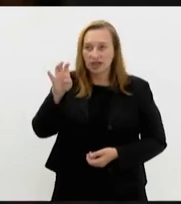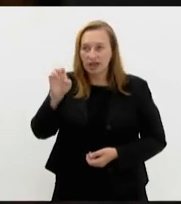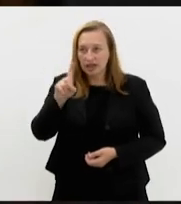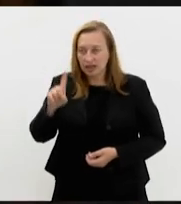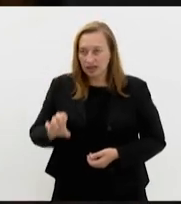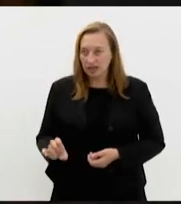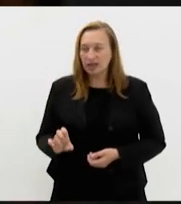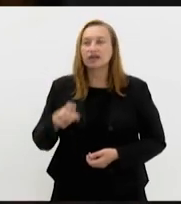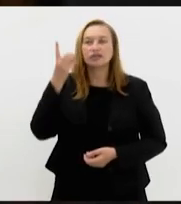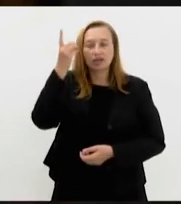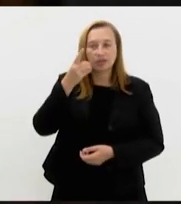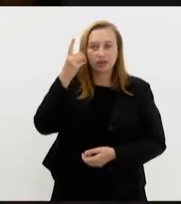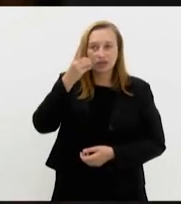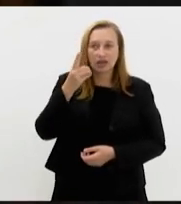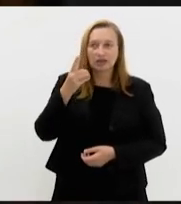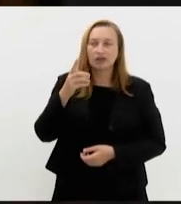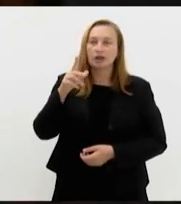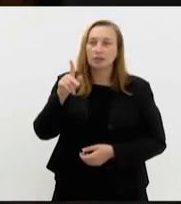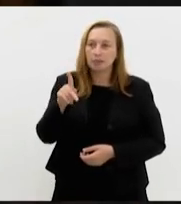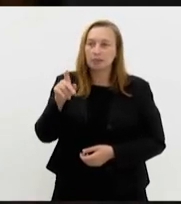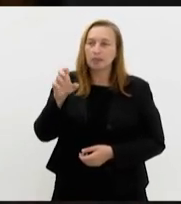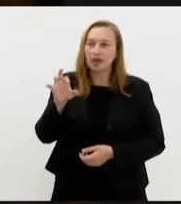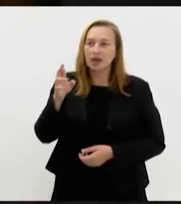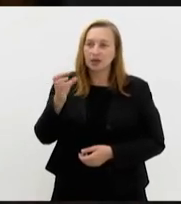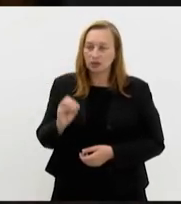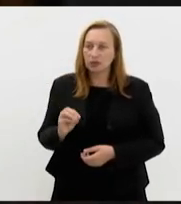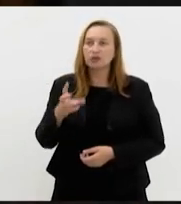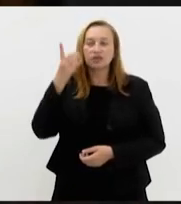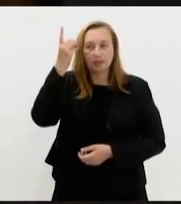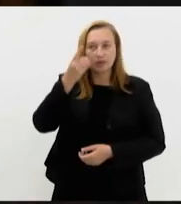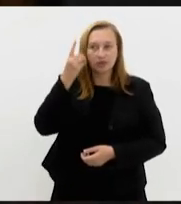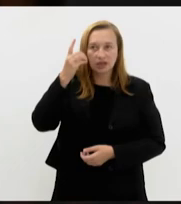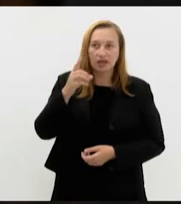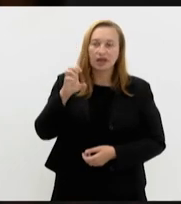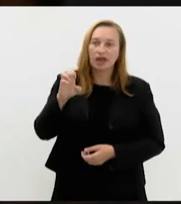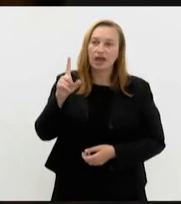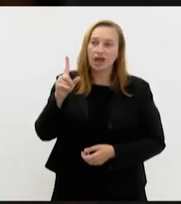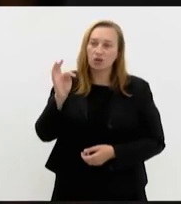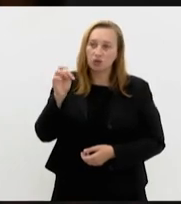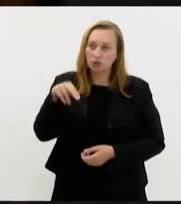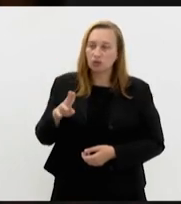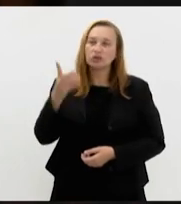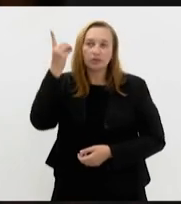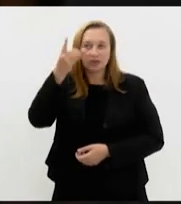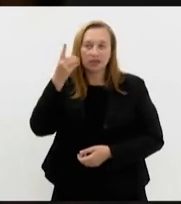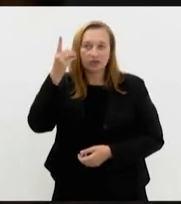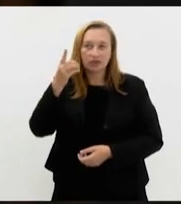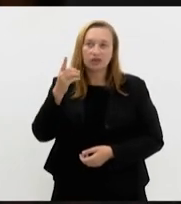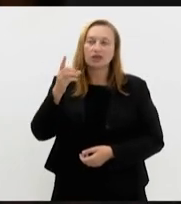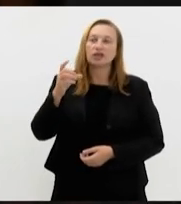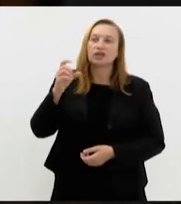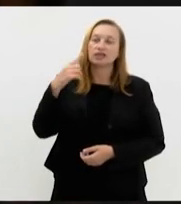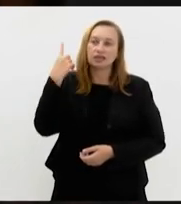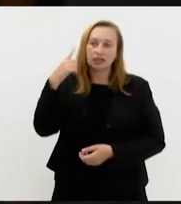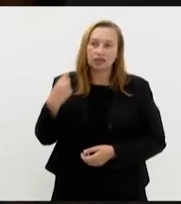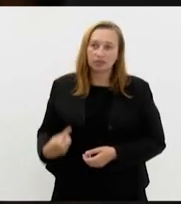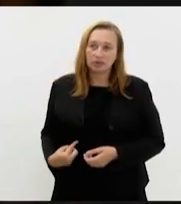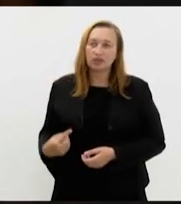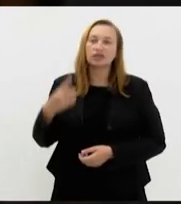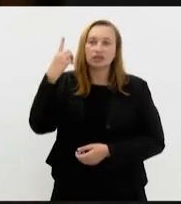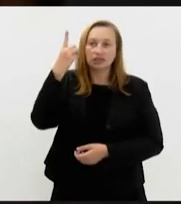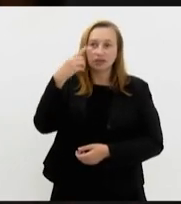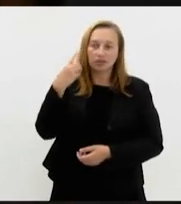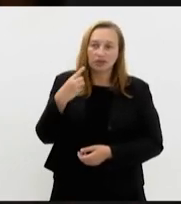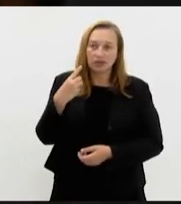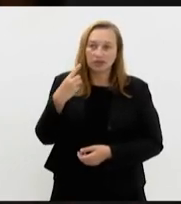deputado doutor Pedro Ricardo, deputado Elton Cristo, deputado Léo Vieira, deputada Dani Balbi, deputada